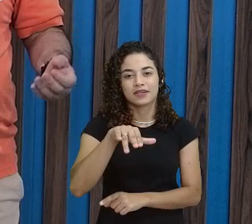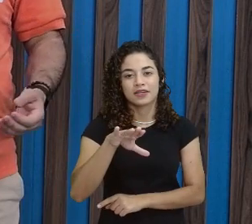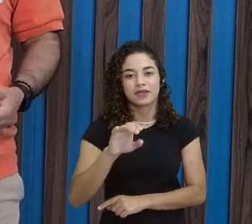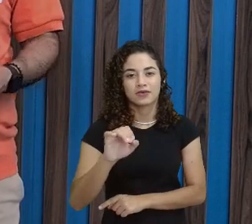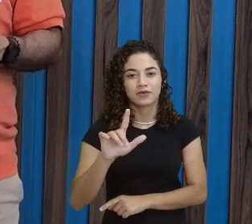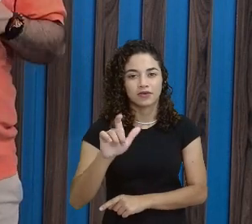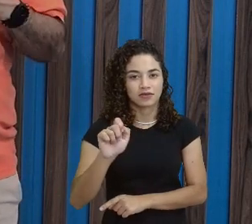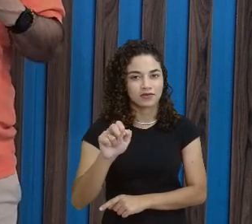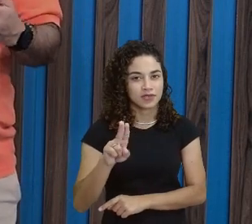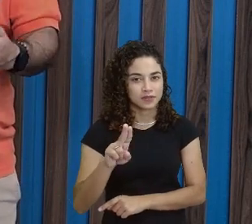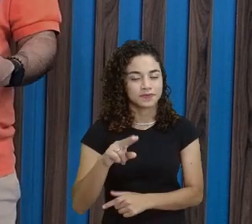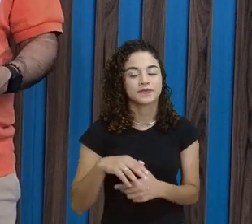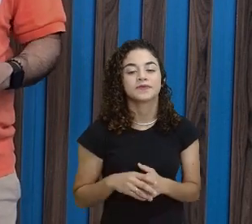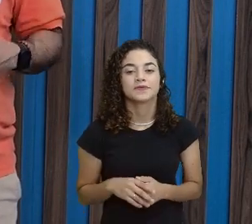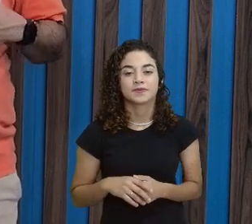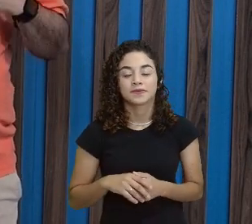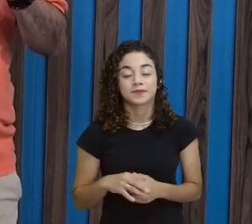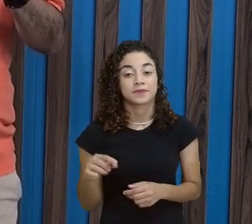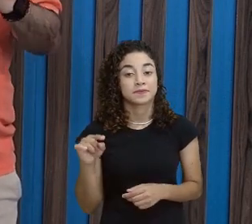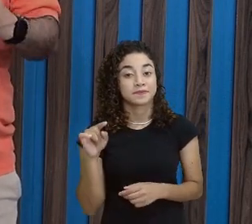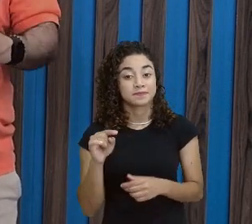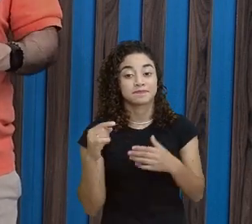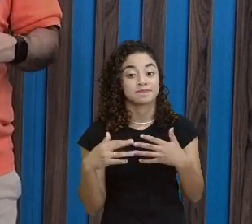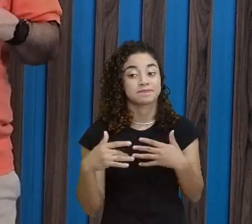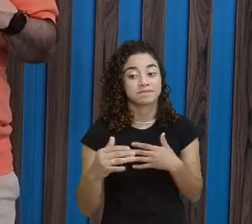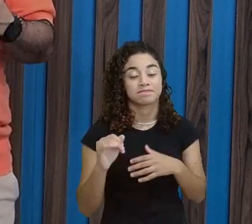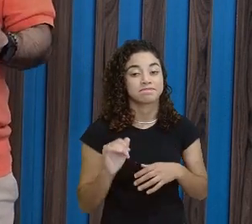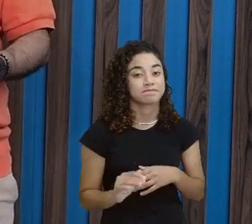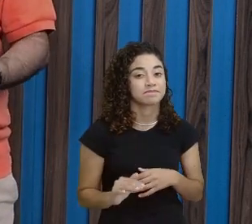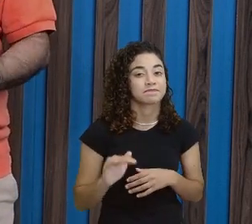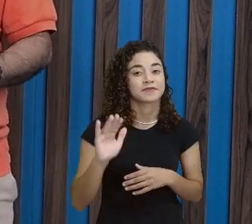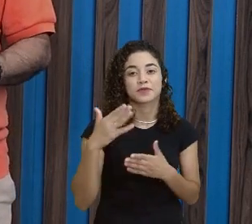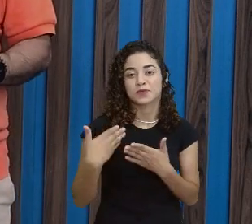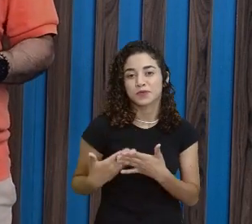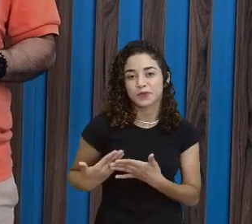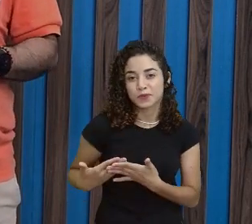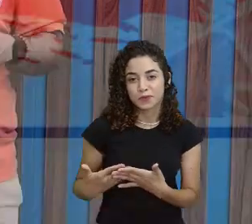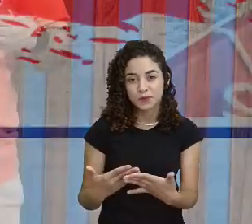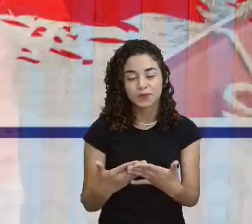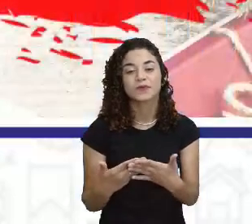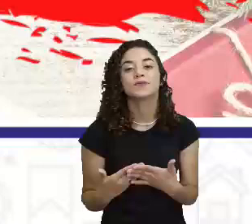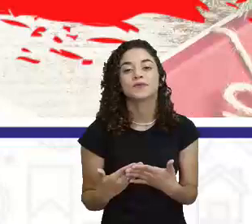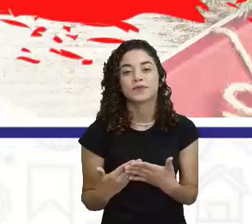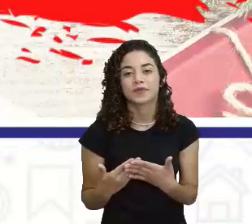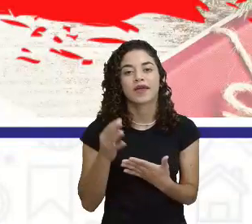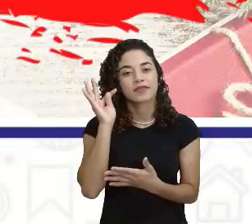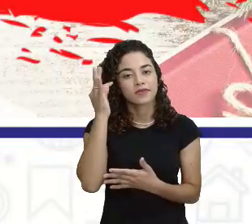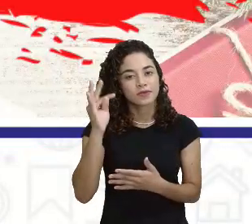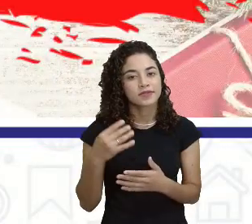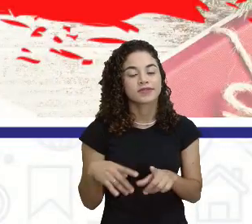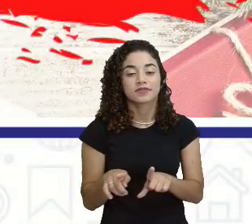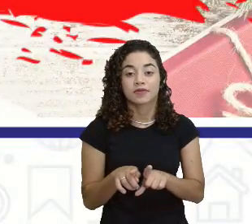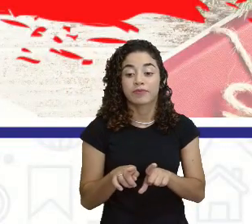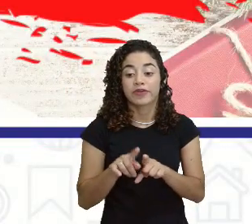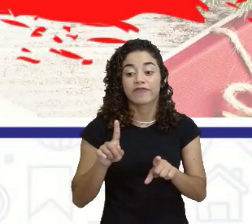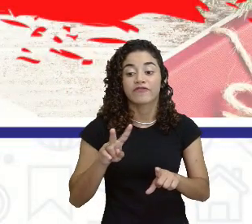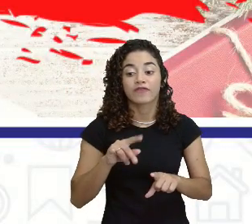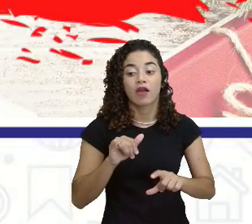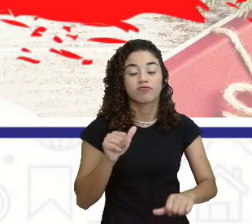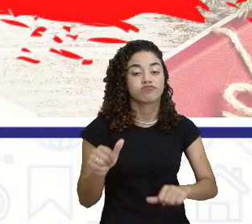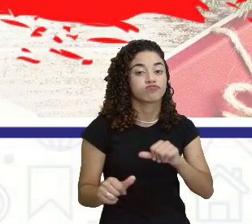que ele vai crescer, fazer os seus estudos, né, teológicos e vai se